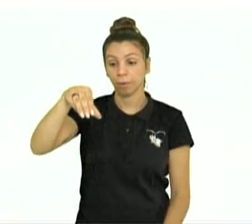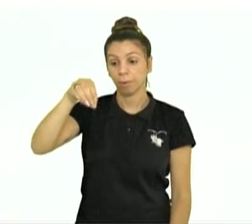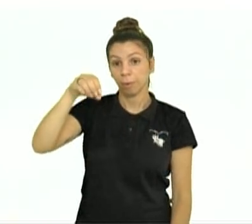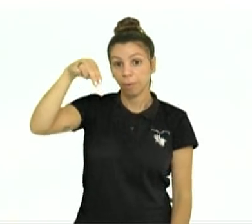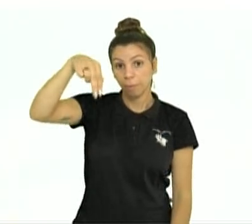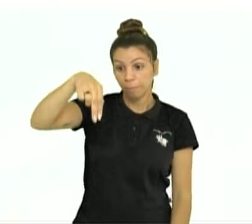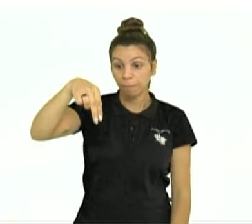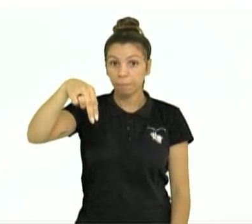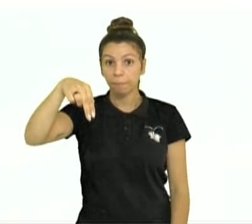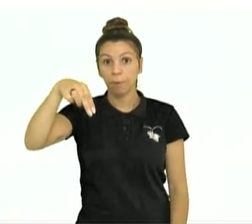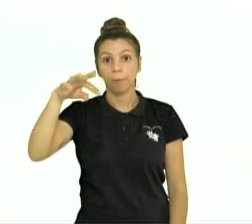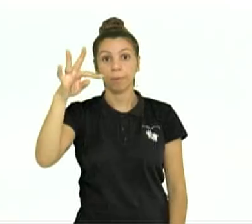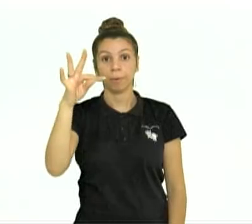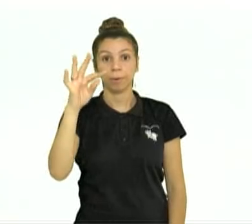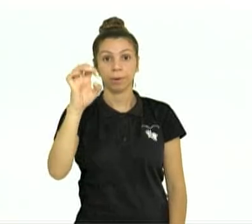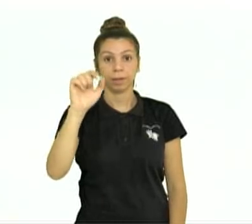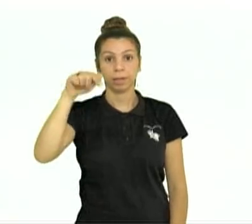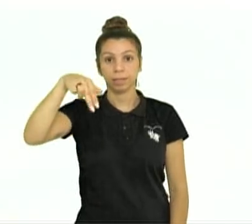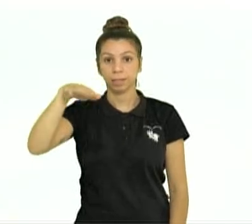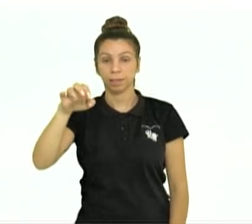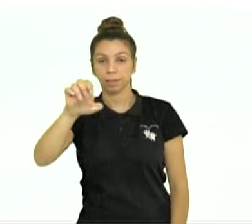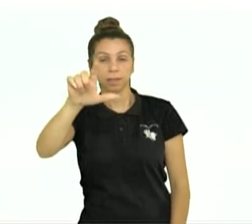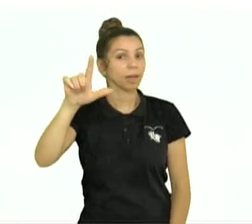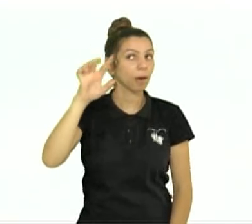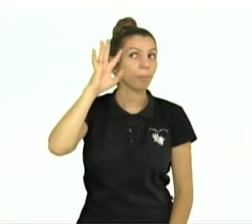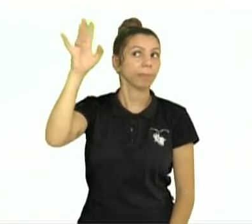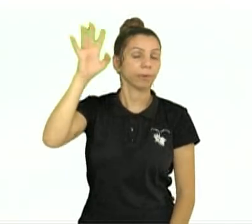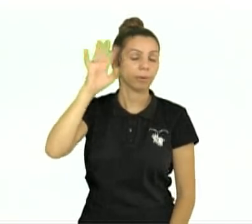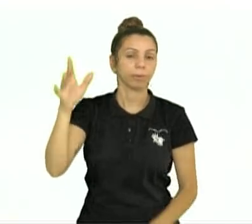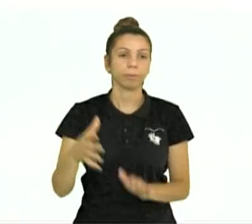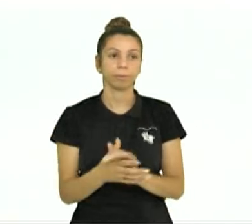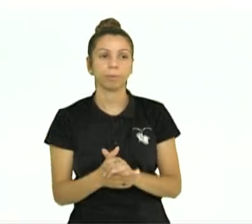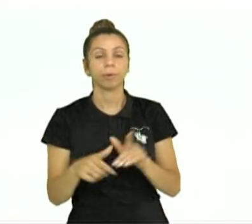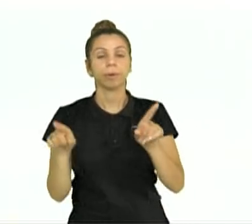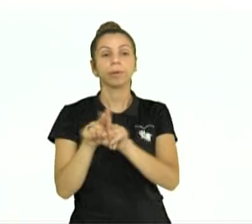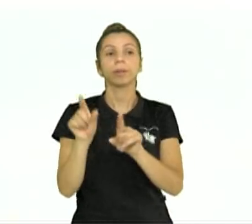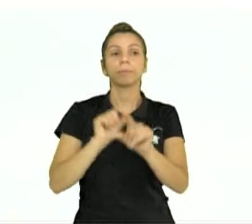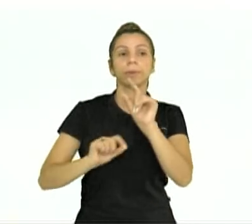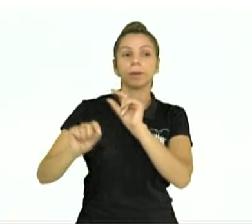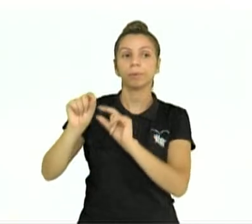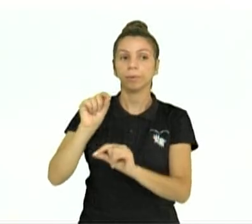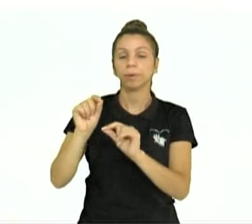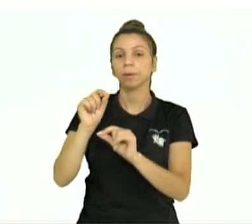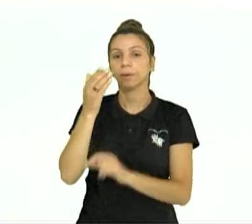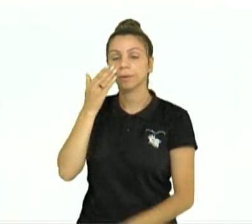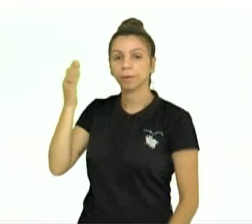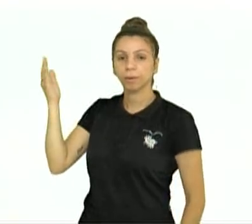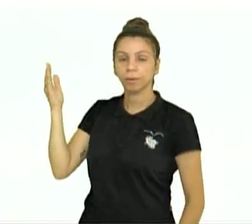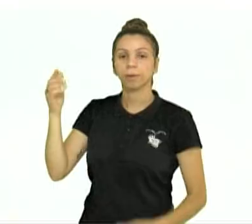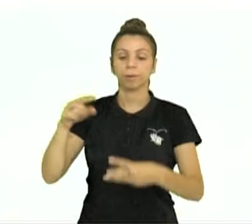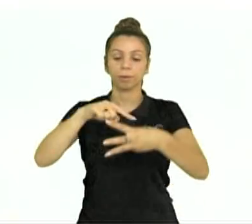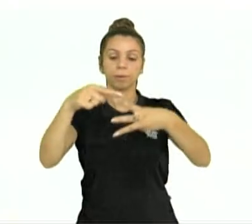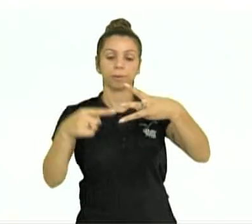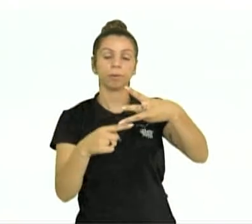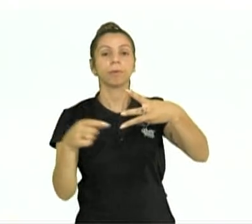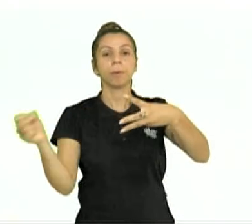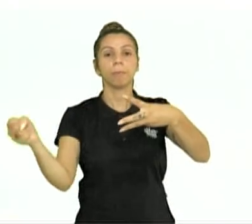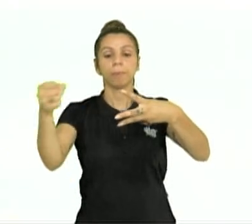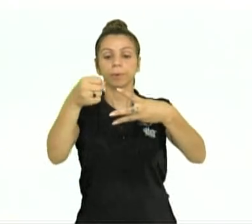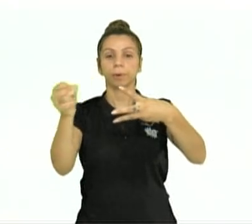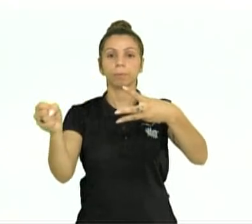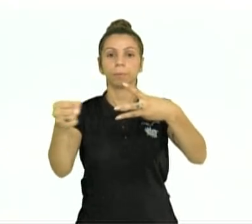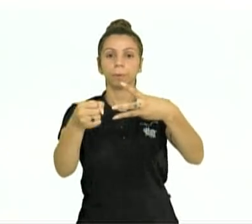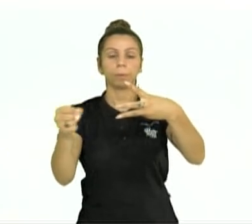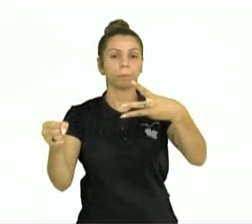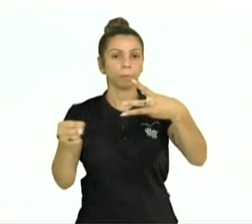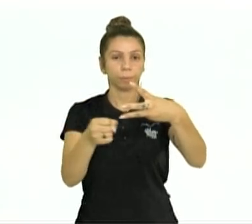pensador. Reconhecer a divisão do poder executivo, legislativo e judiciário como uma resposta contra o absolutismo